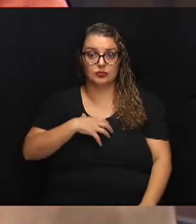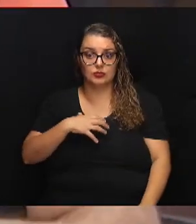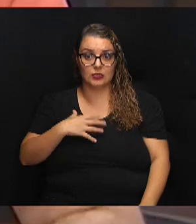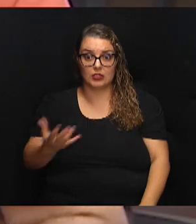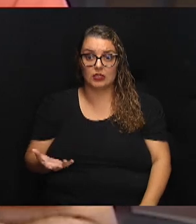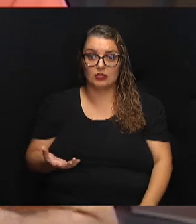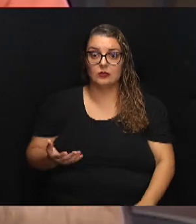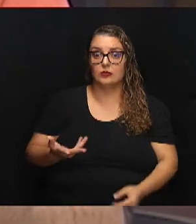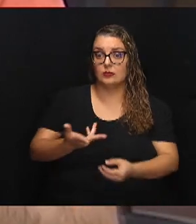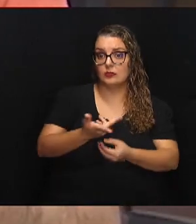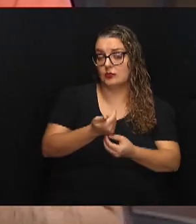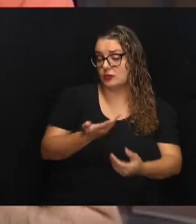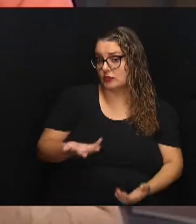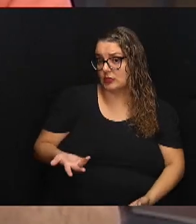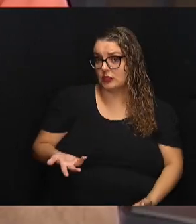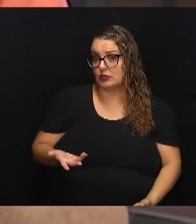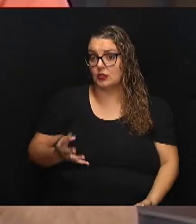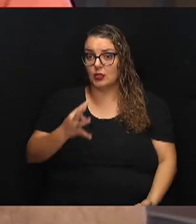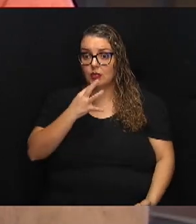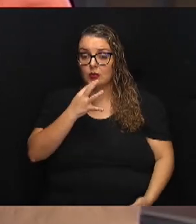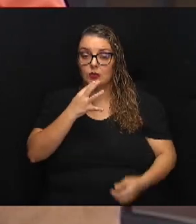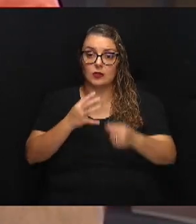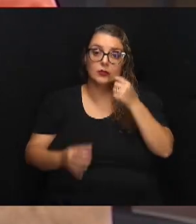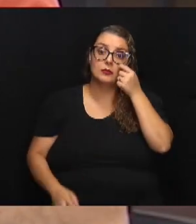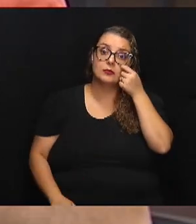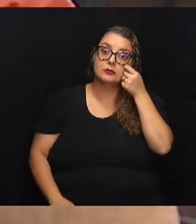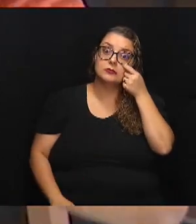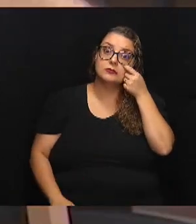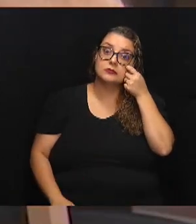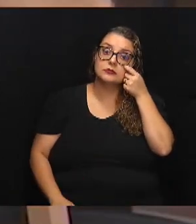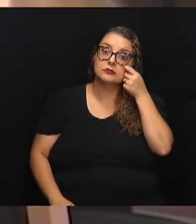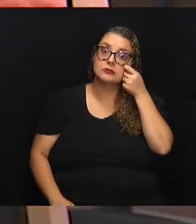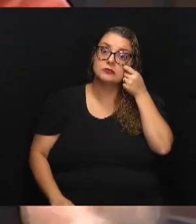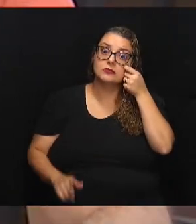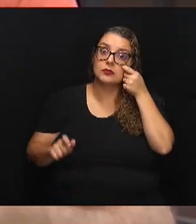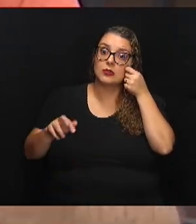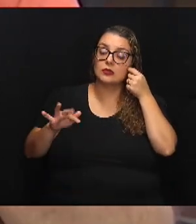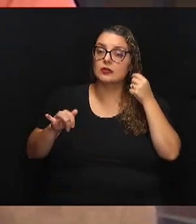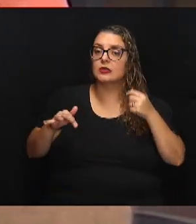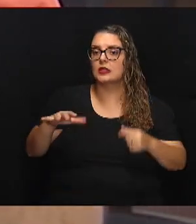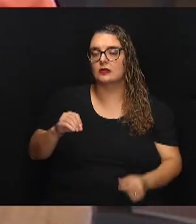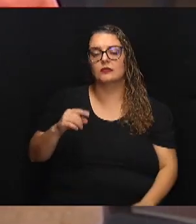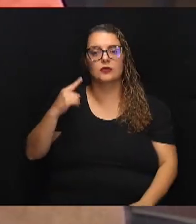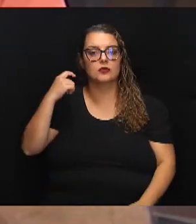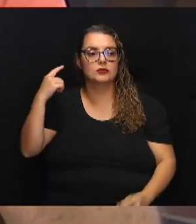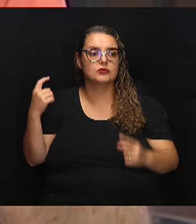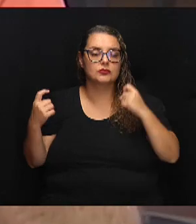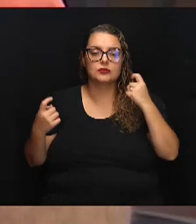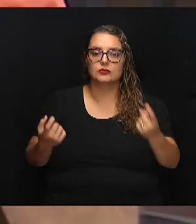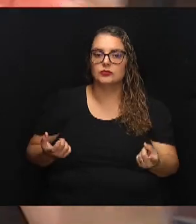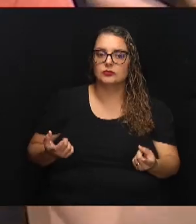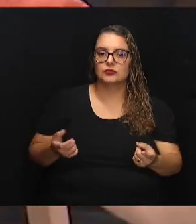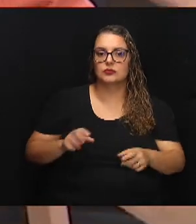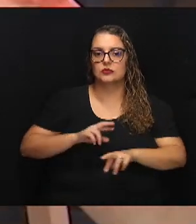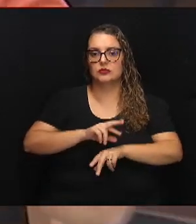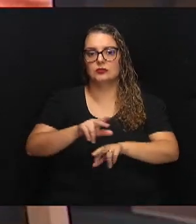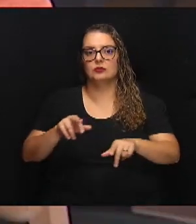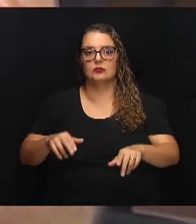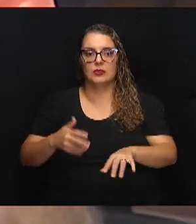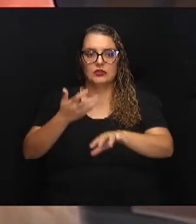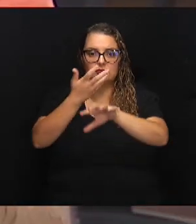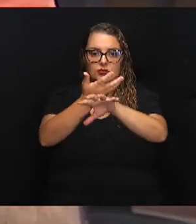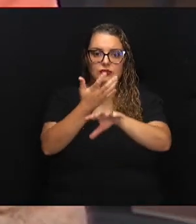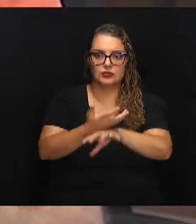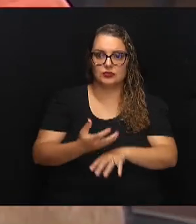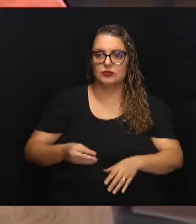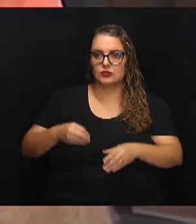estilos artísticos, conhecer sobre o estilo gráfico, estilo sonoro, as diversas disciplinas que